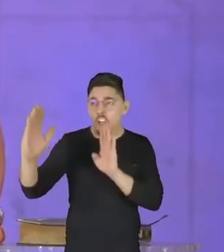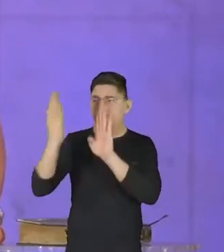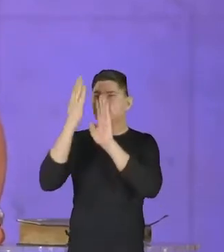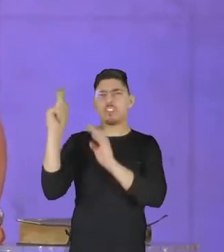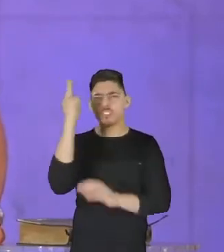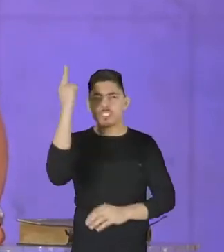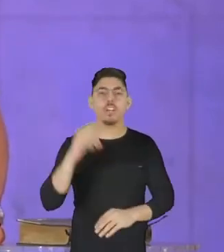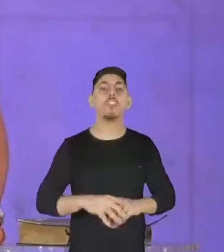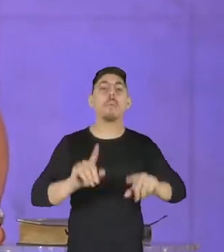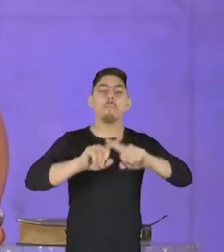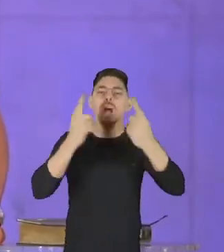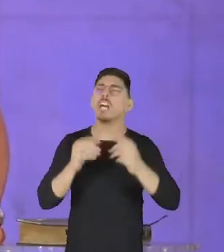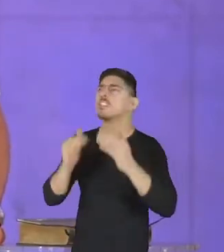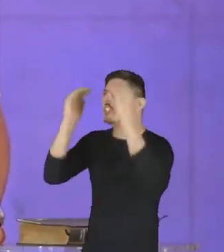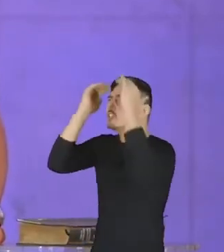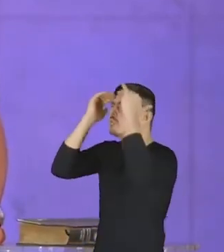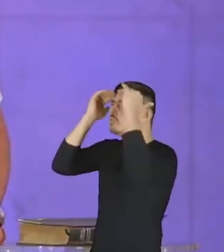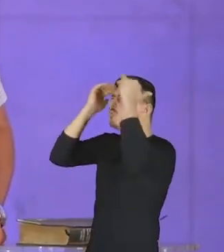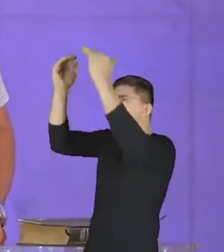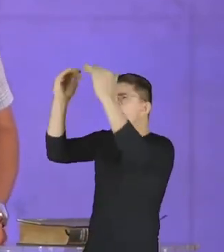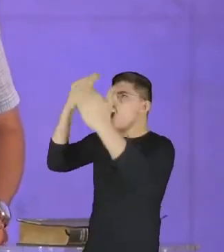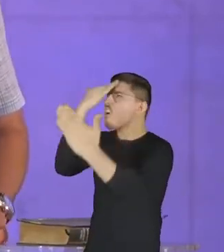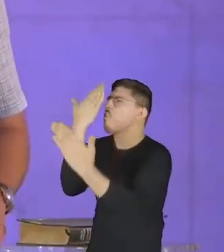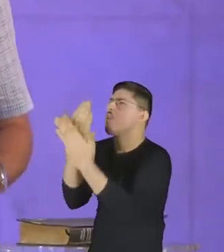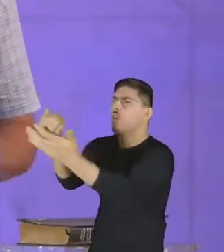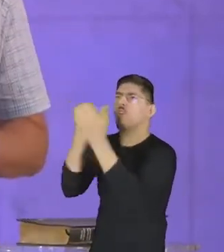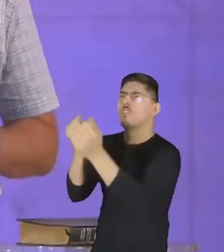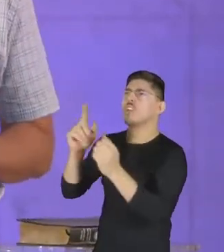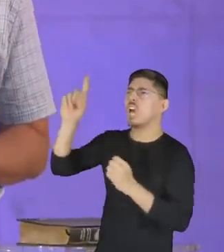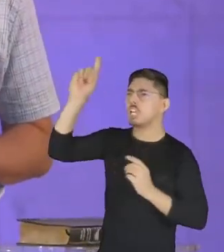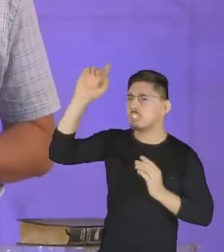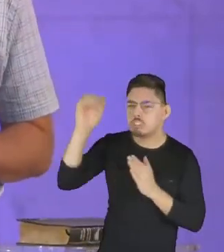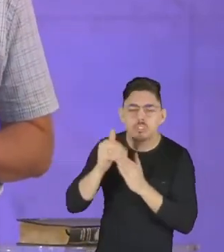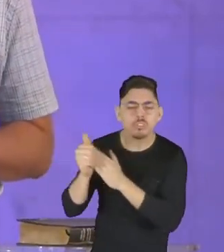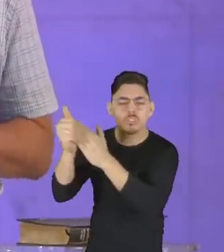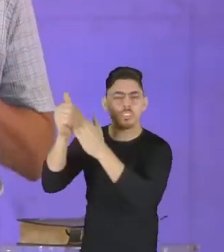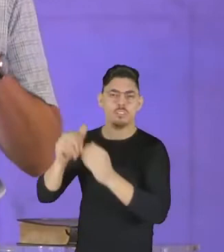da orientação, da confiança no Senhor.